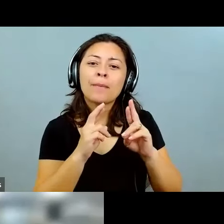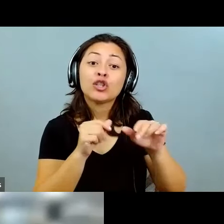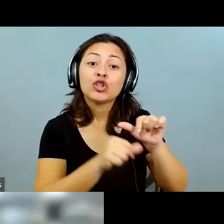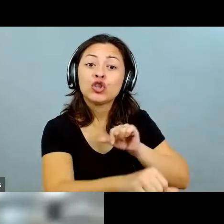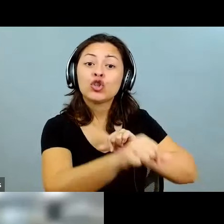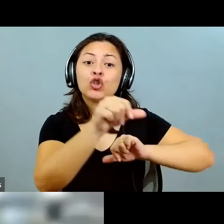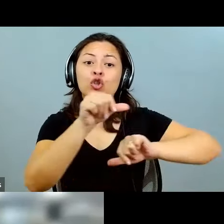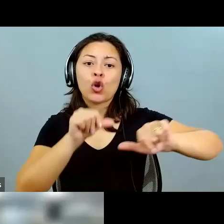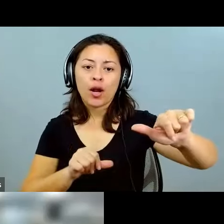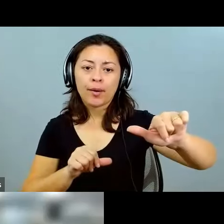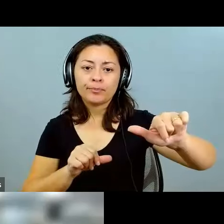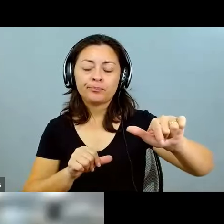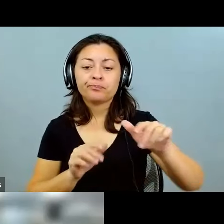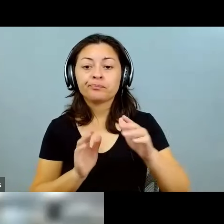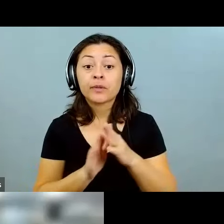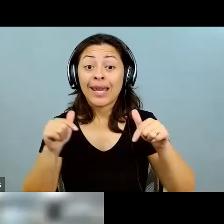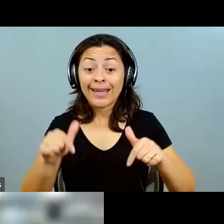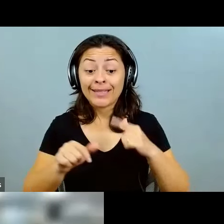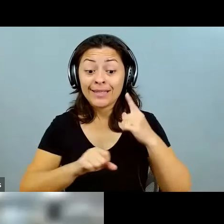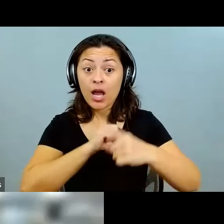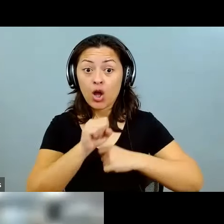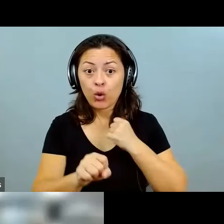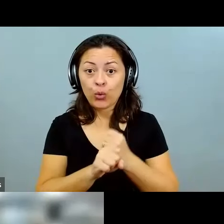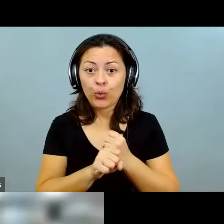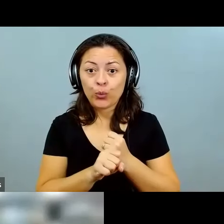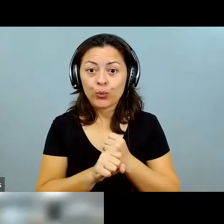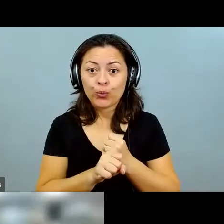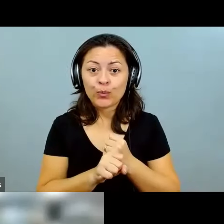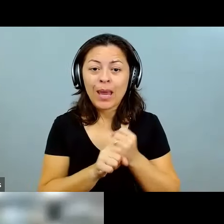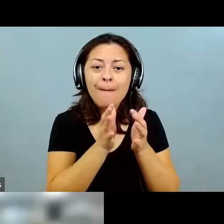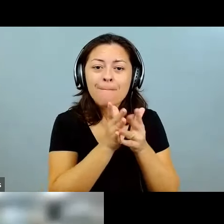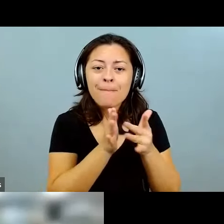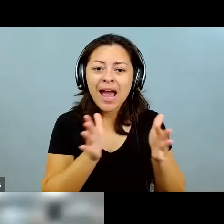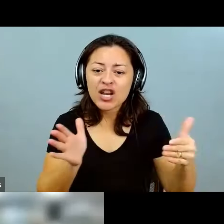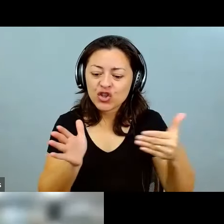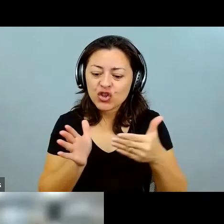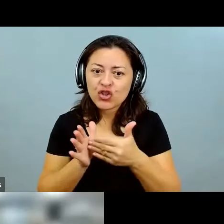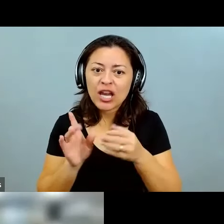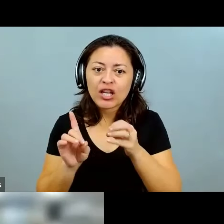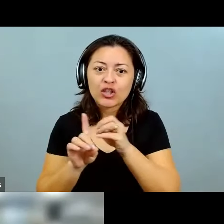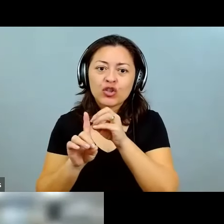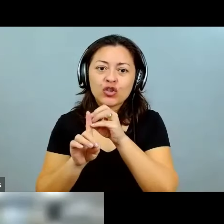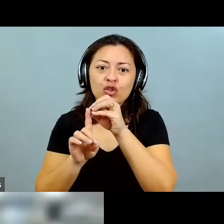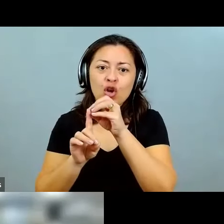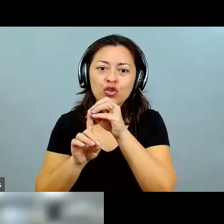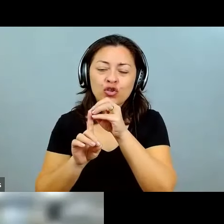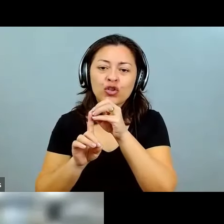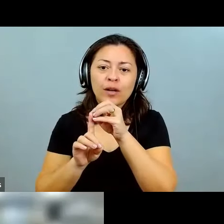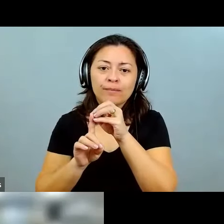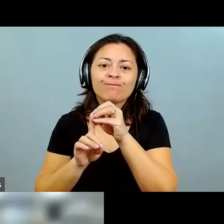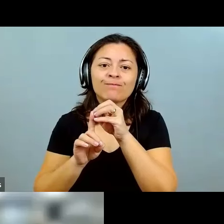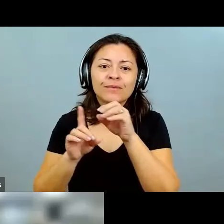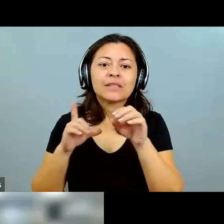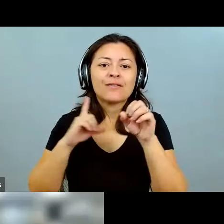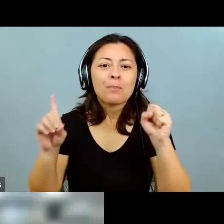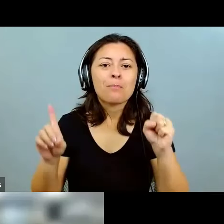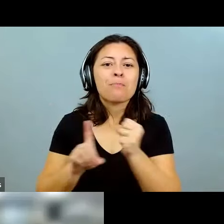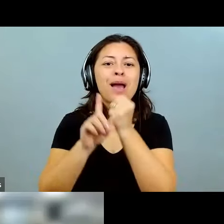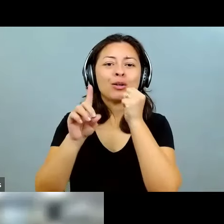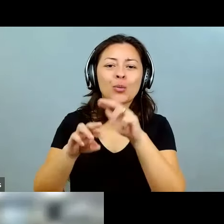as Mares das culturas no caso especialmente a magem da soja ela foi afetada pela redução de produtividade né Eh o